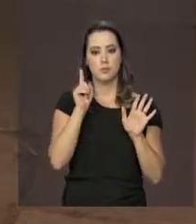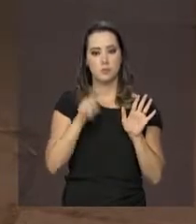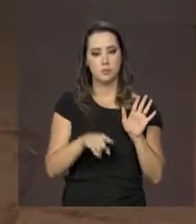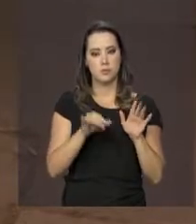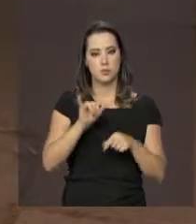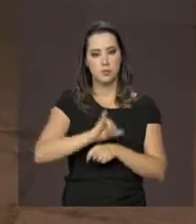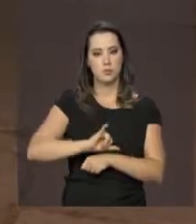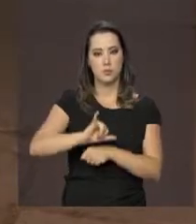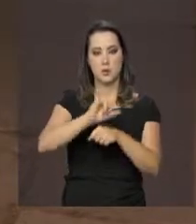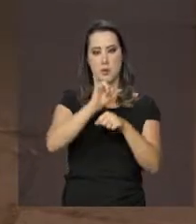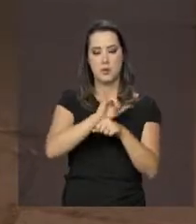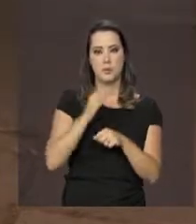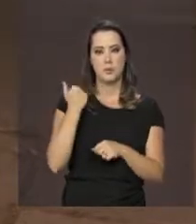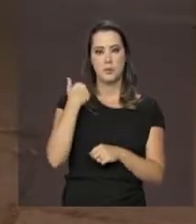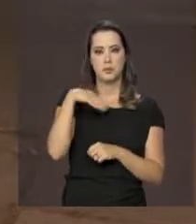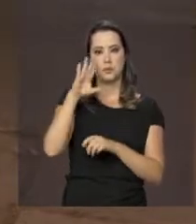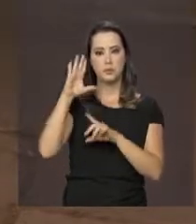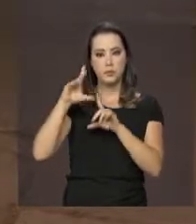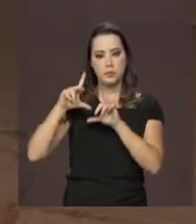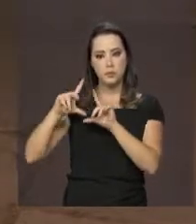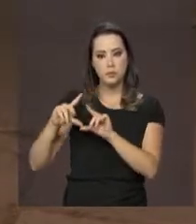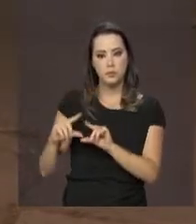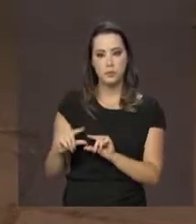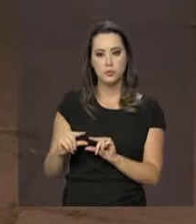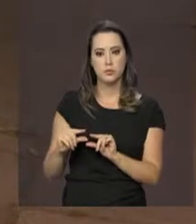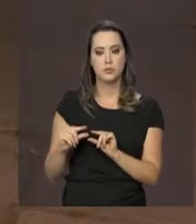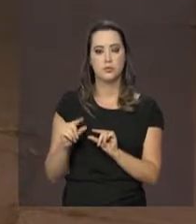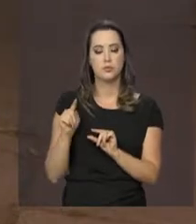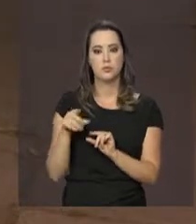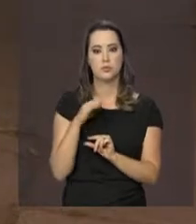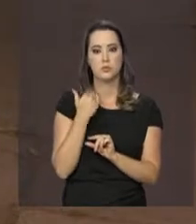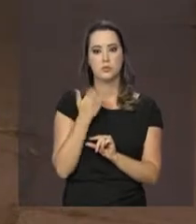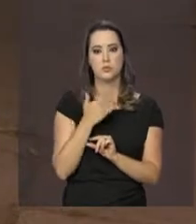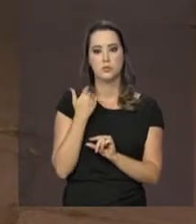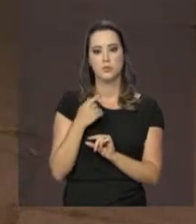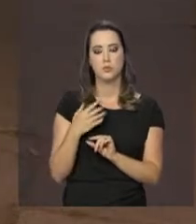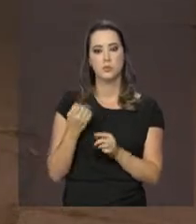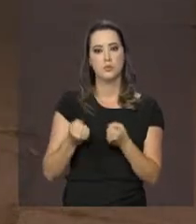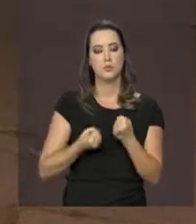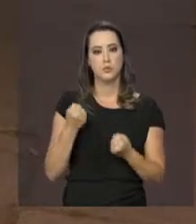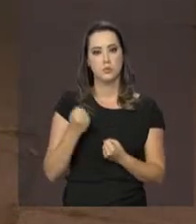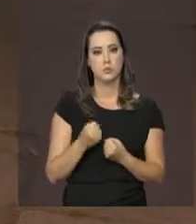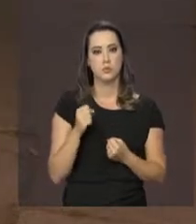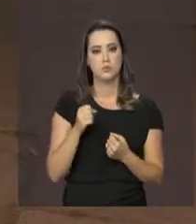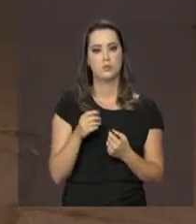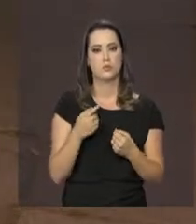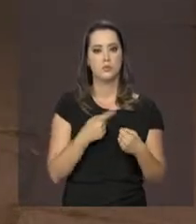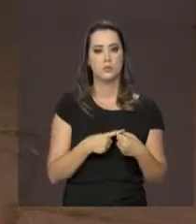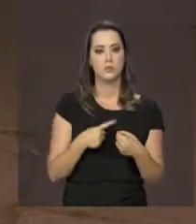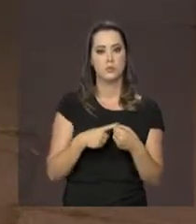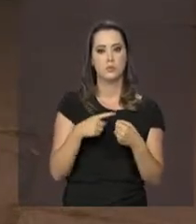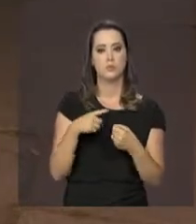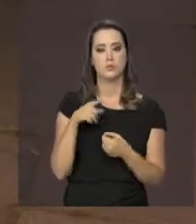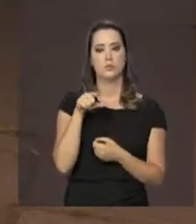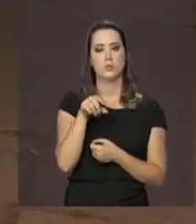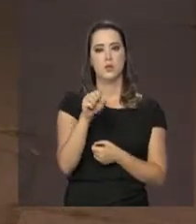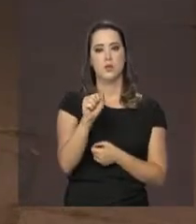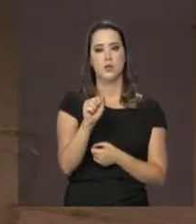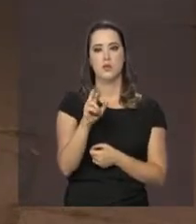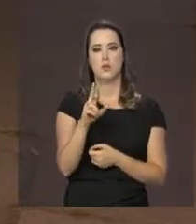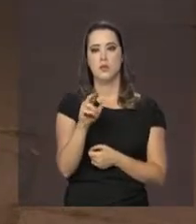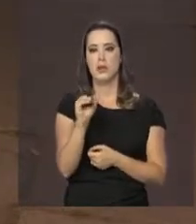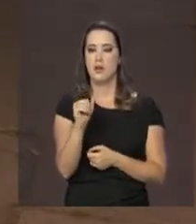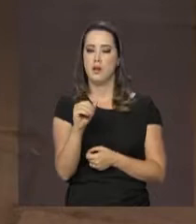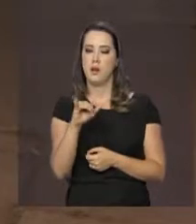capitais que tiveram maior redução aí do das mortes no trânsito foram as cidades de aracaju de natal e